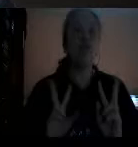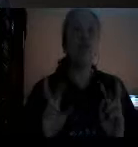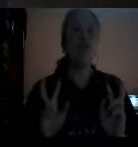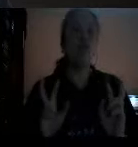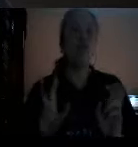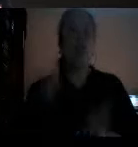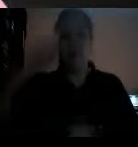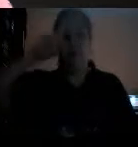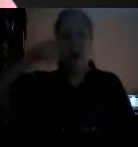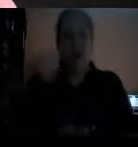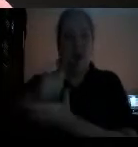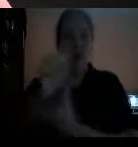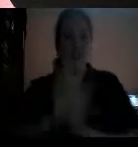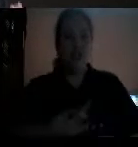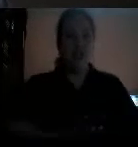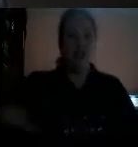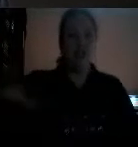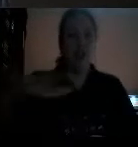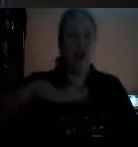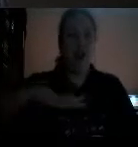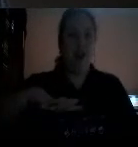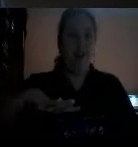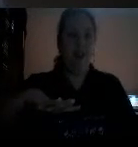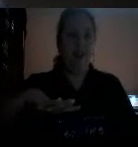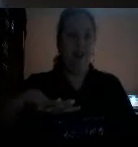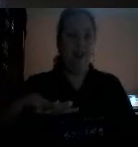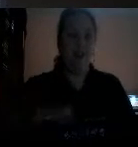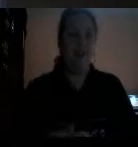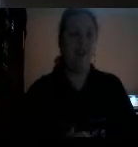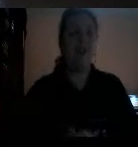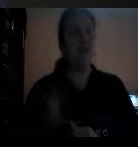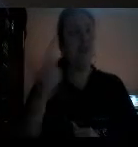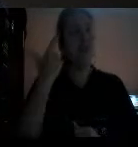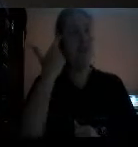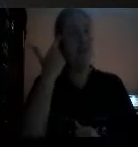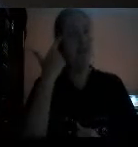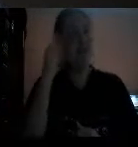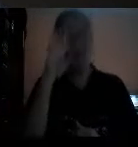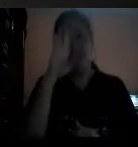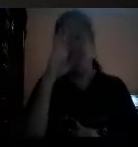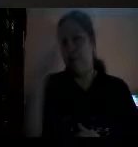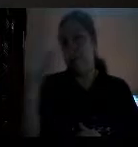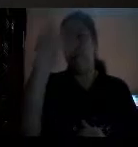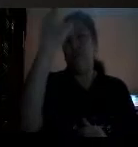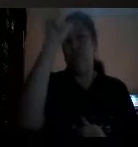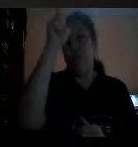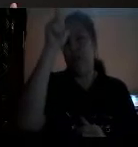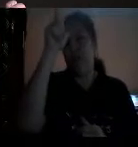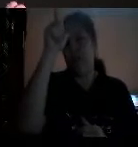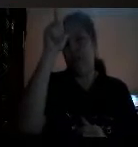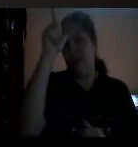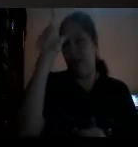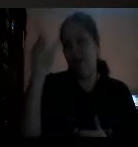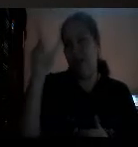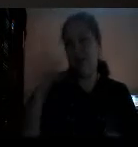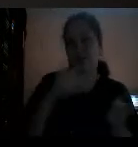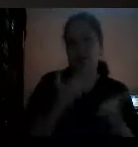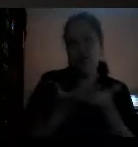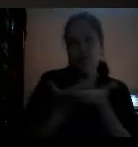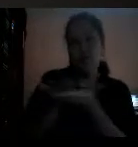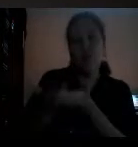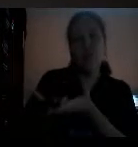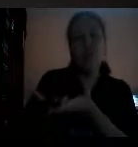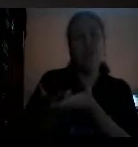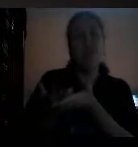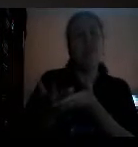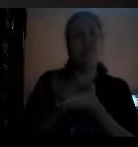mente, especialmente nas ideologias alemãs de início de século, uma visão de expansionismo. Vale a pena deixar bem claro